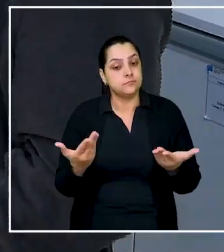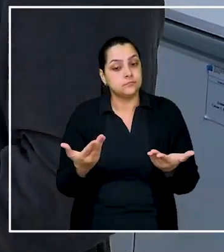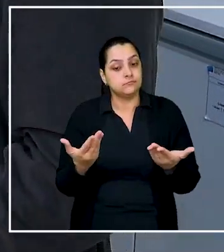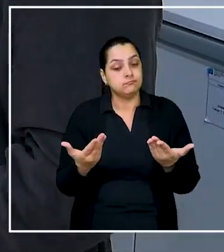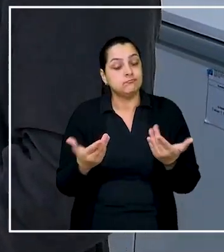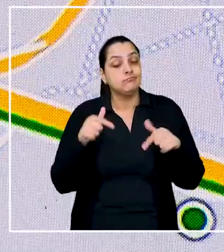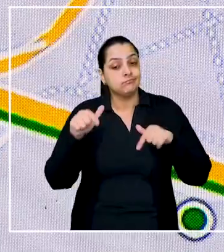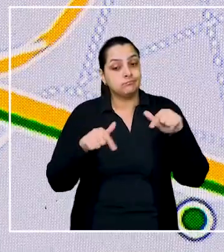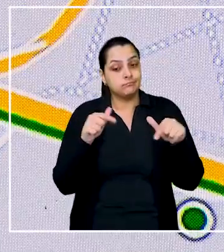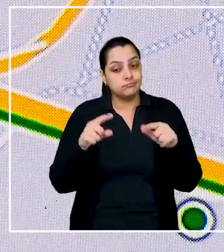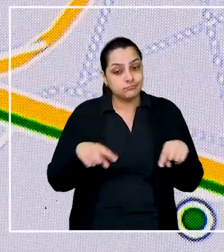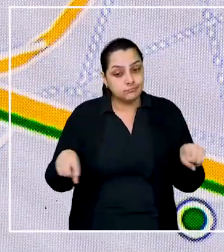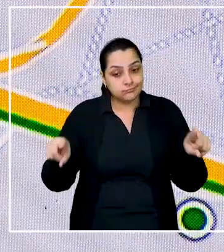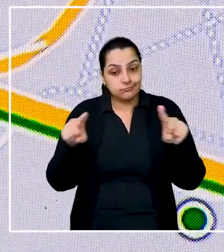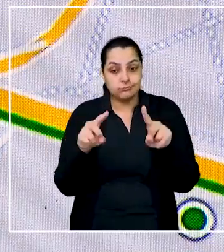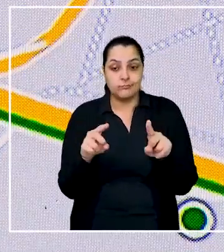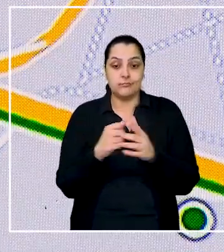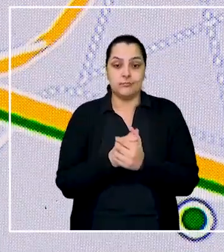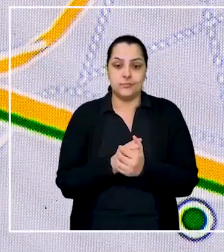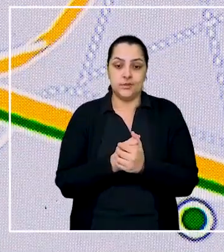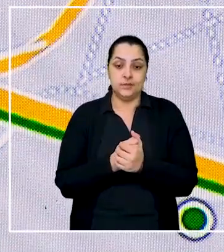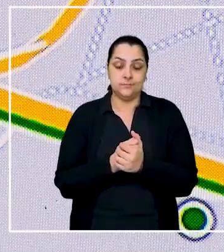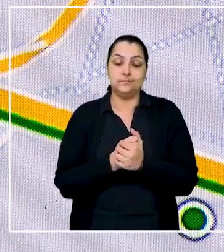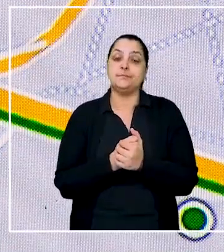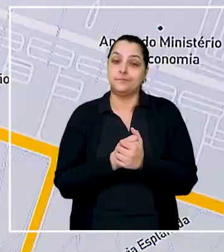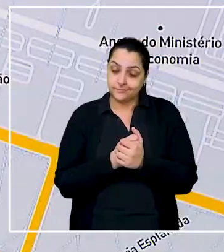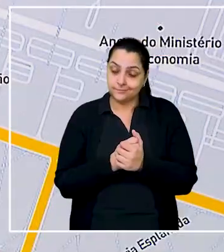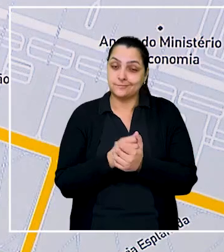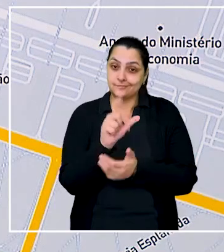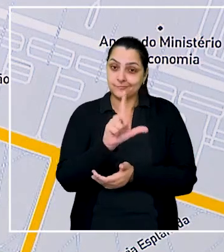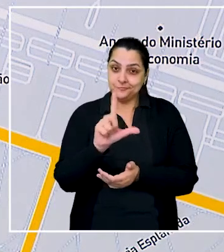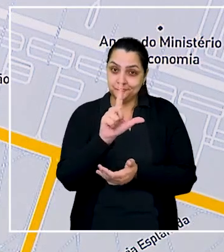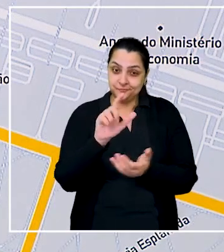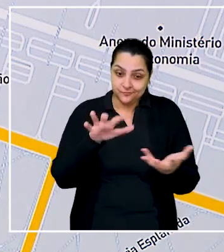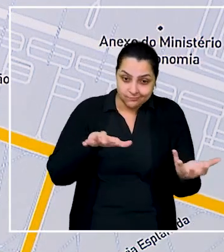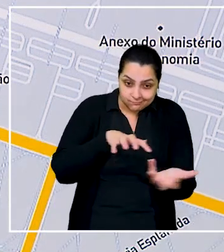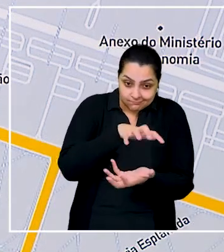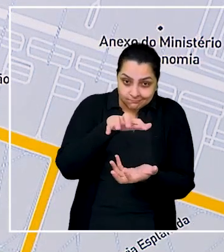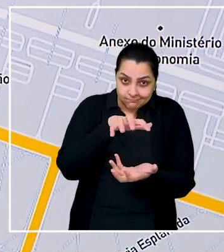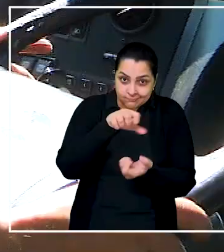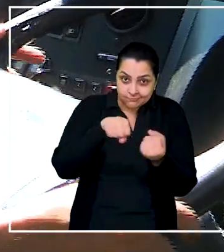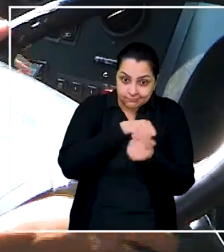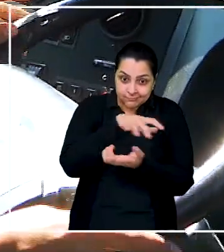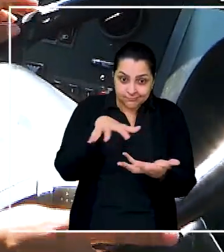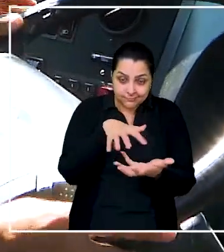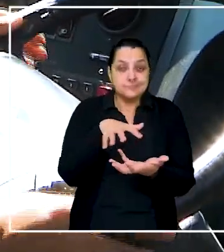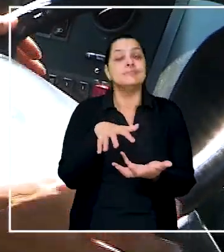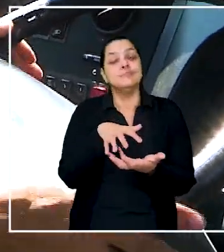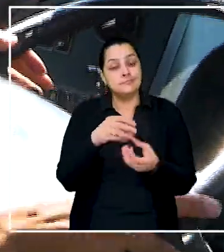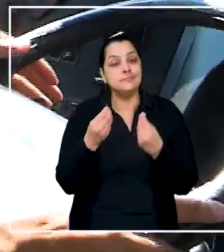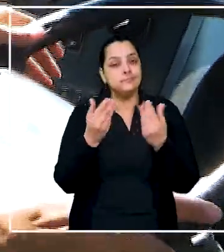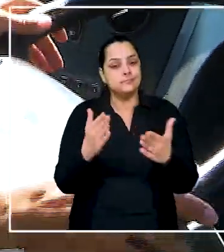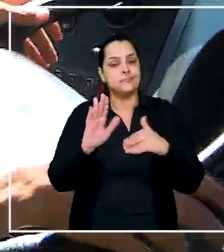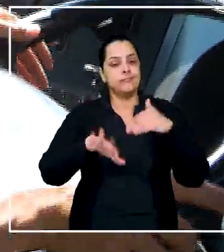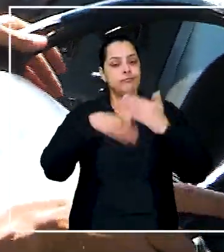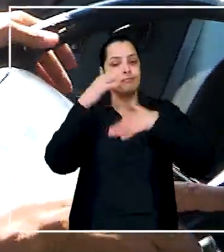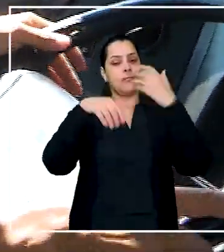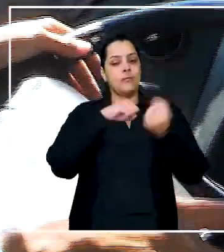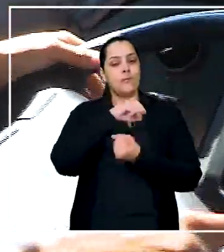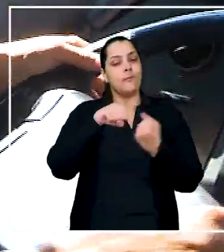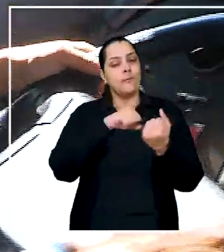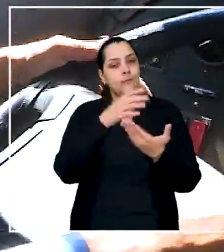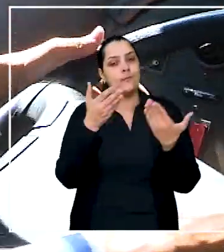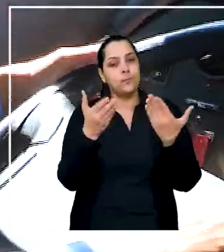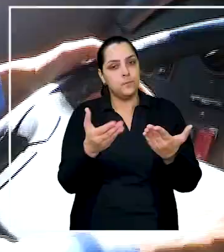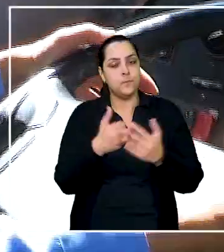um bom serviço. E assim, a logística verde, implementada pelas empresas, cria novos rumos para o